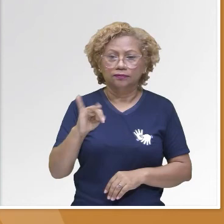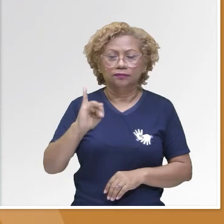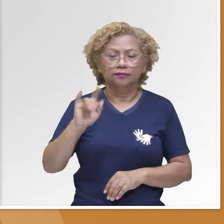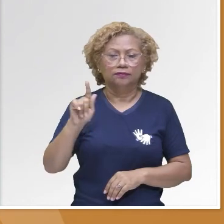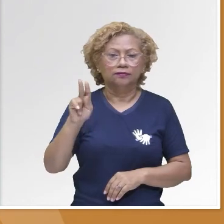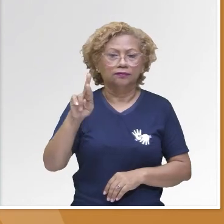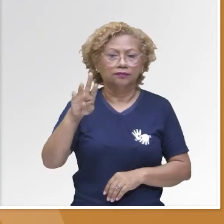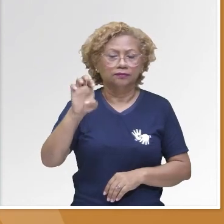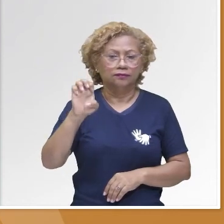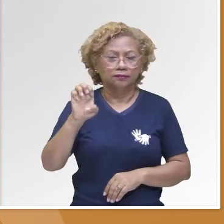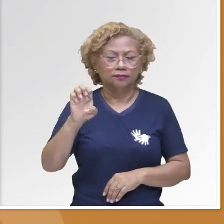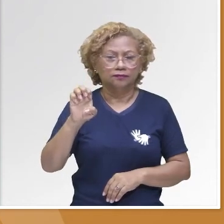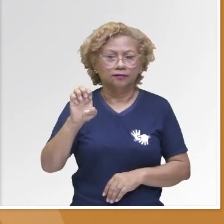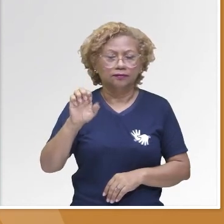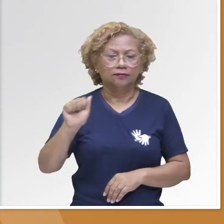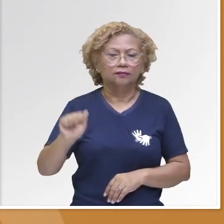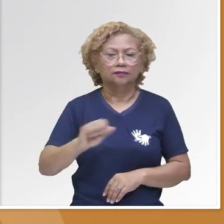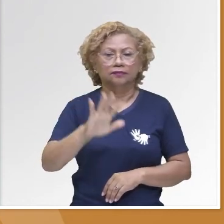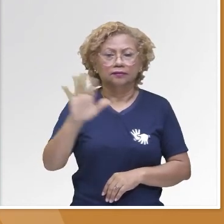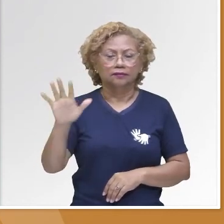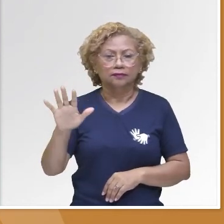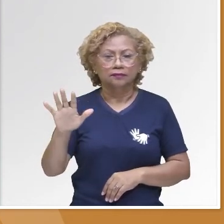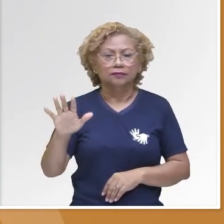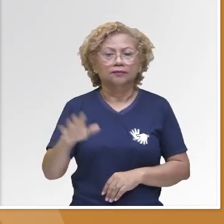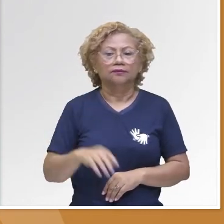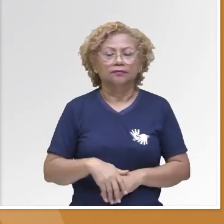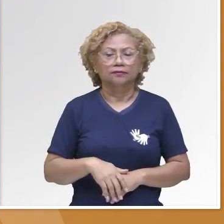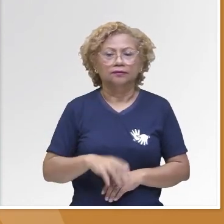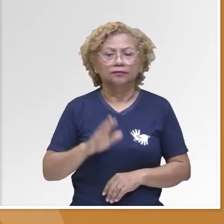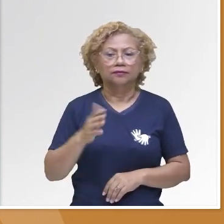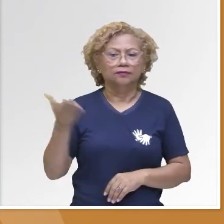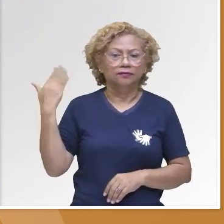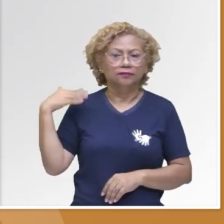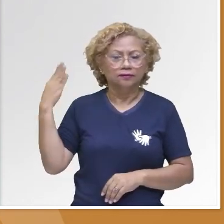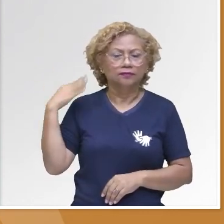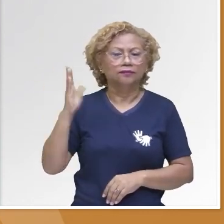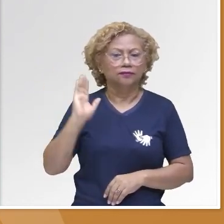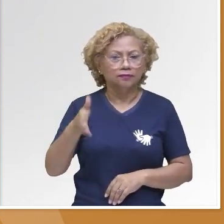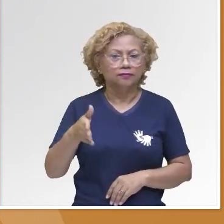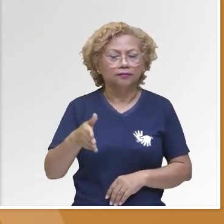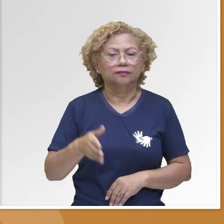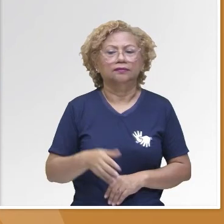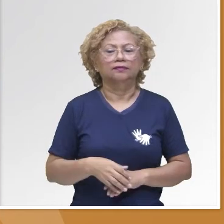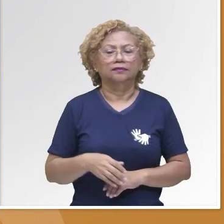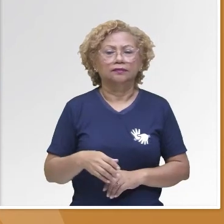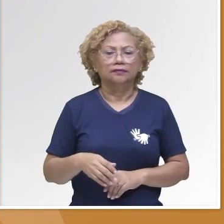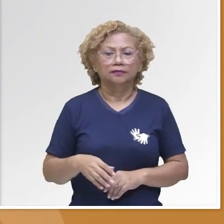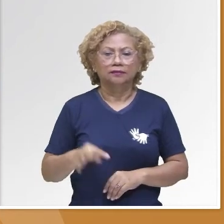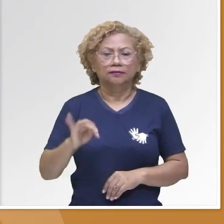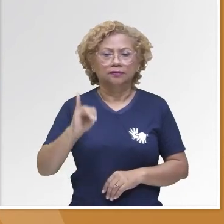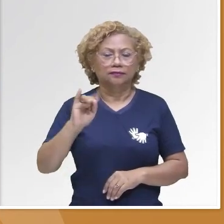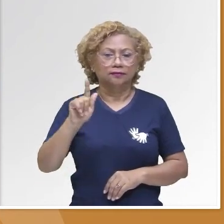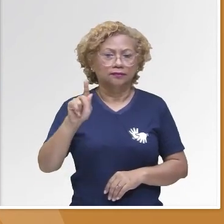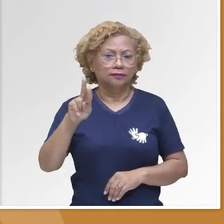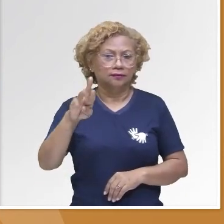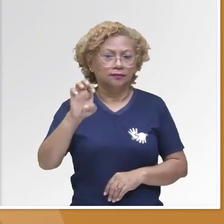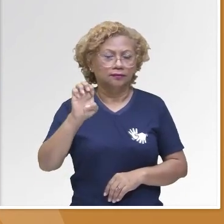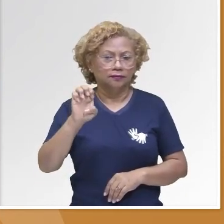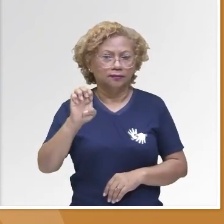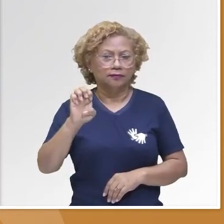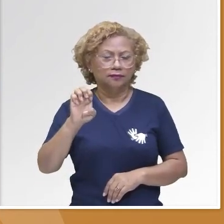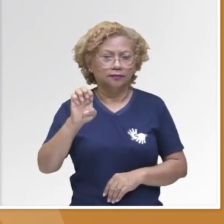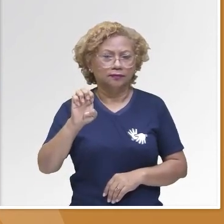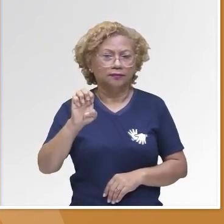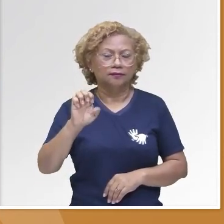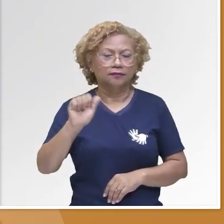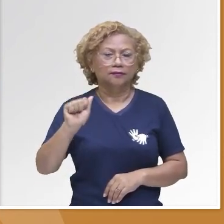mais escuras, os tigres asiáticos oficiais, tá? Então, ali, ó, como tigre asiático, que se